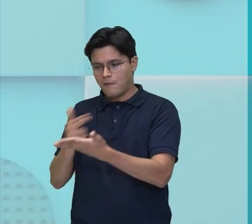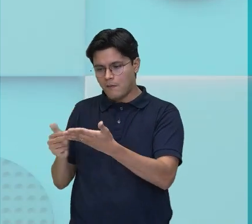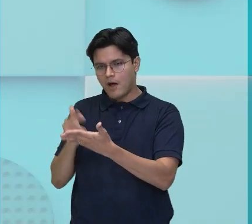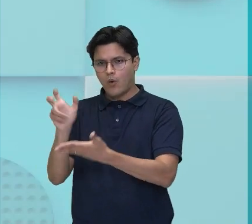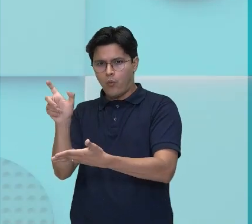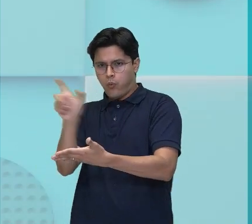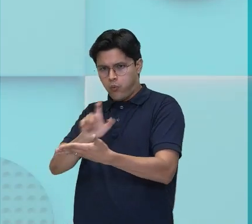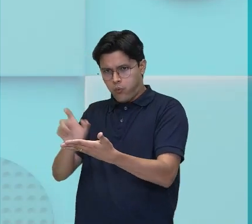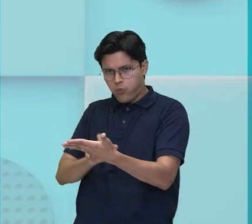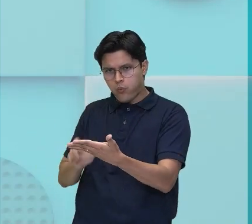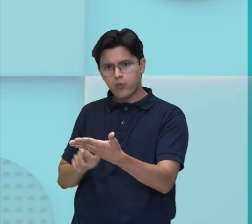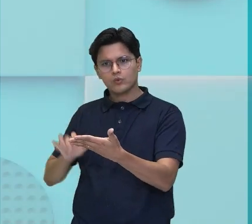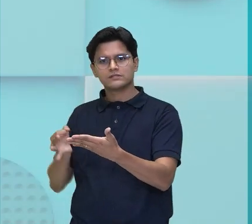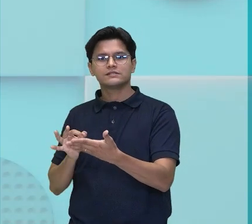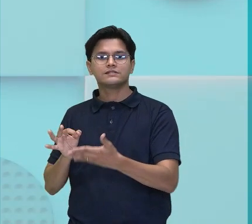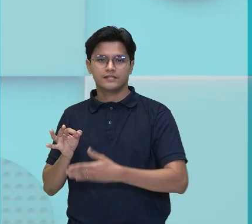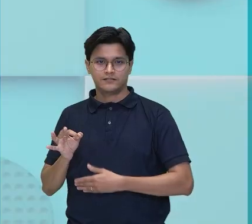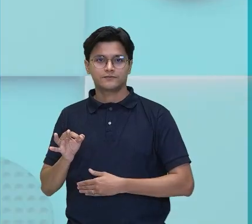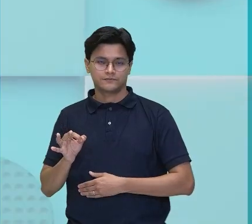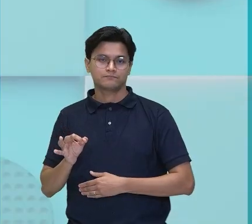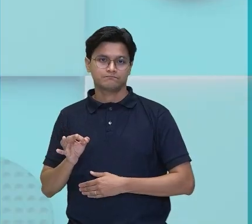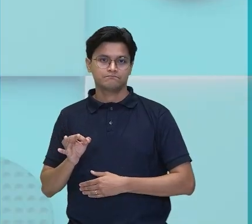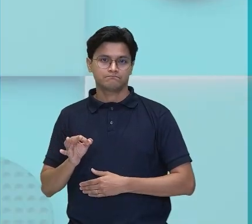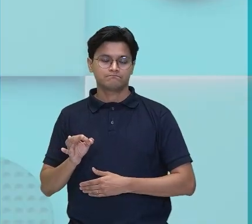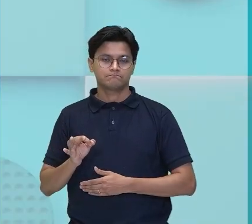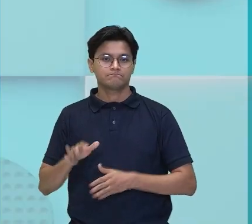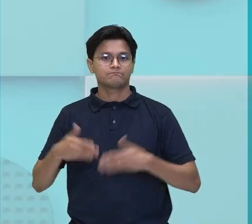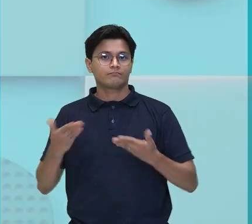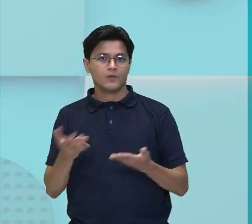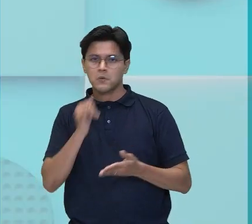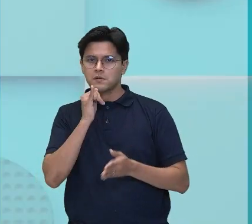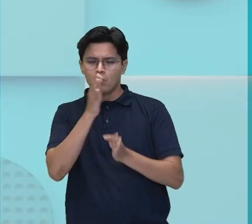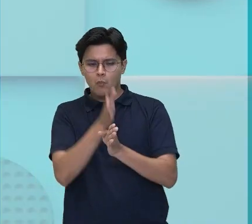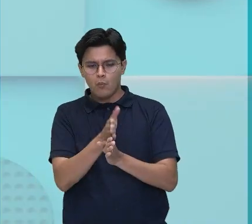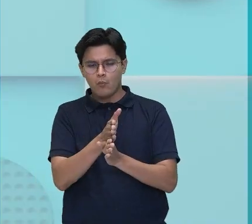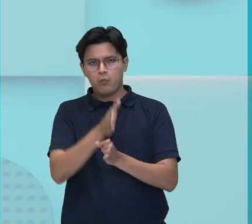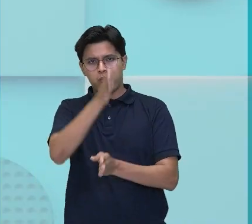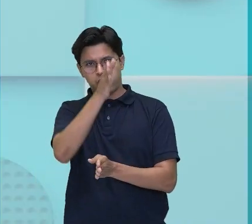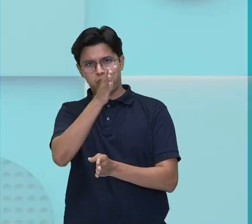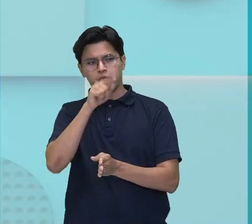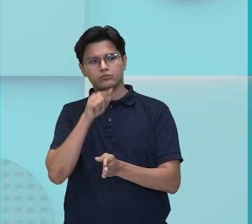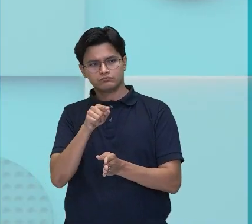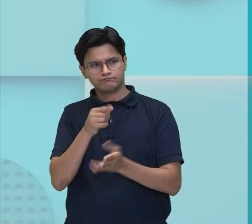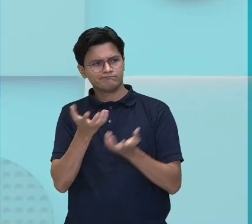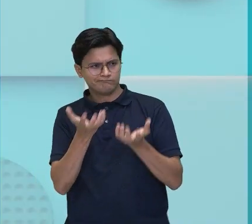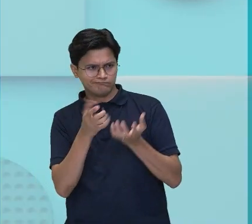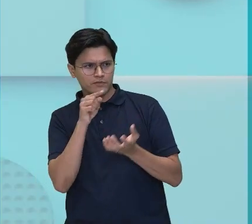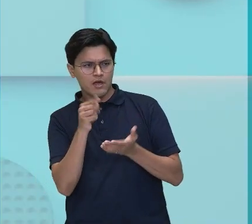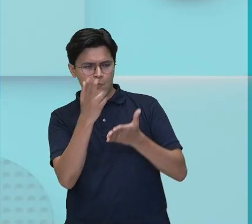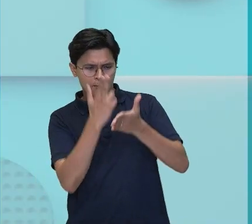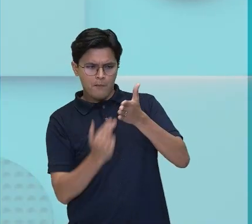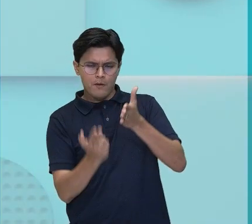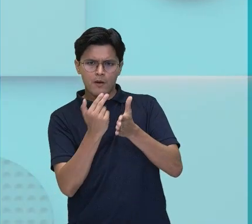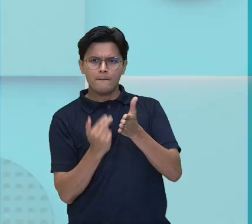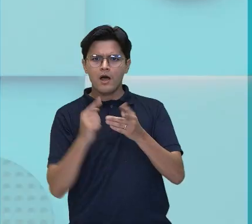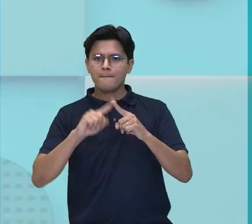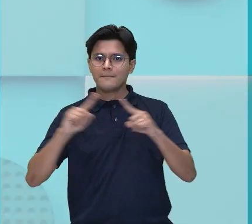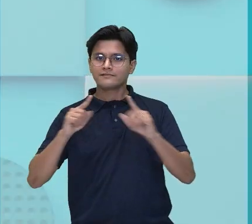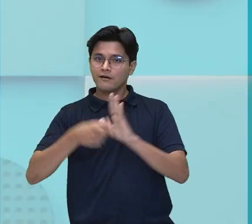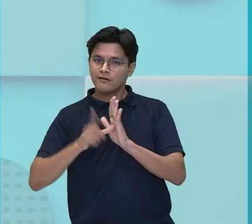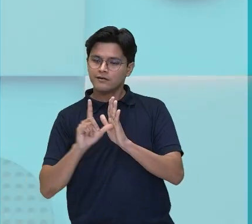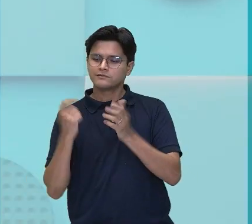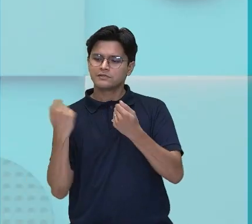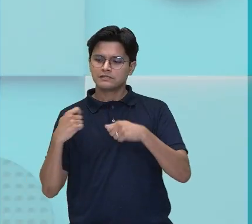algo prévio. Antes de eu chegar lá no muro e fazer a minha comunicação, a minha arte, eu planejei antes. O que